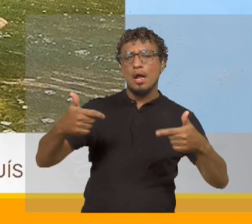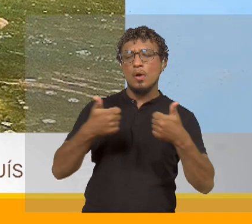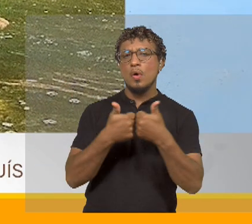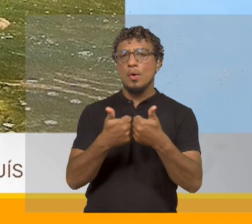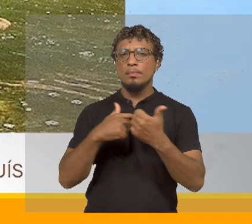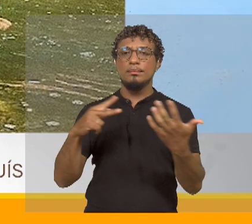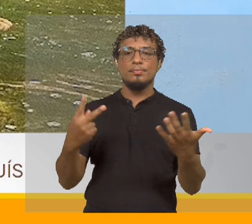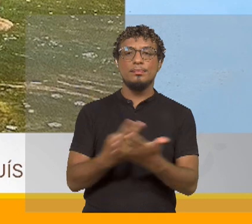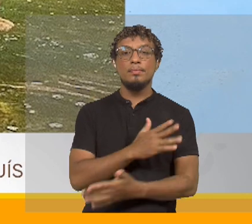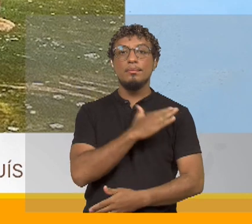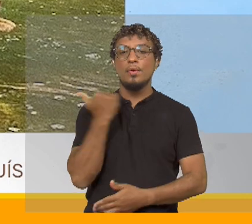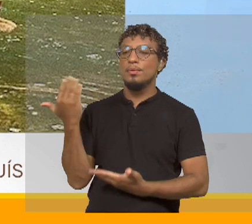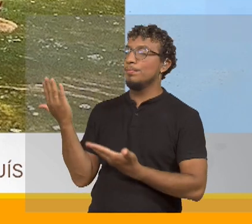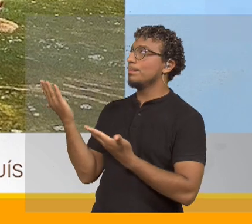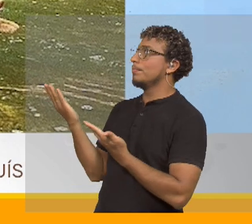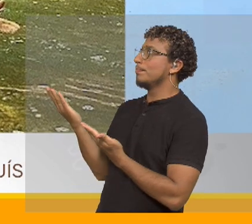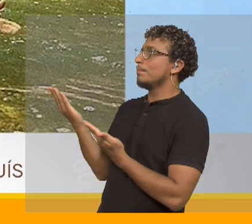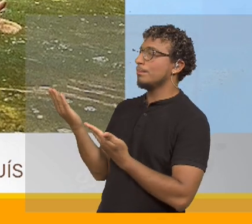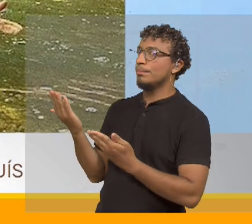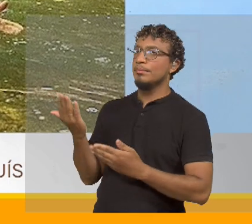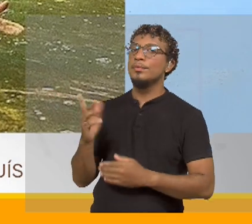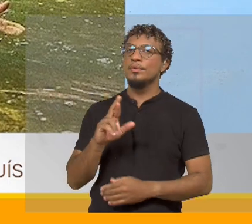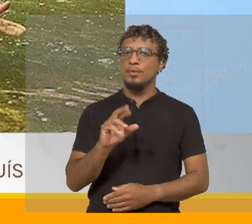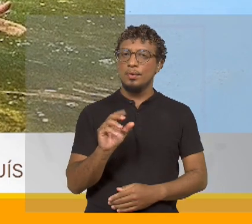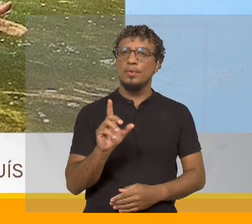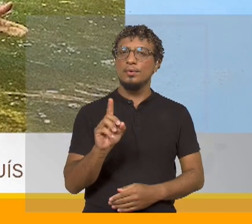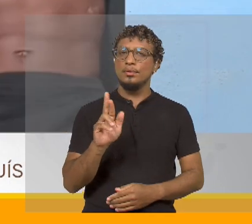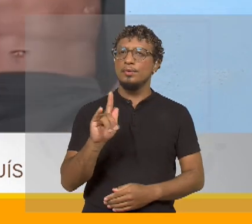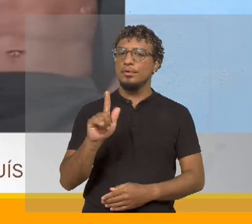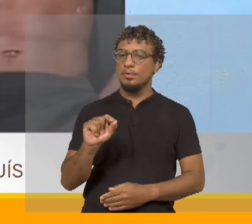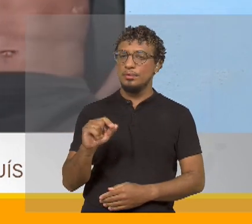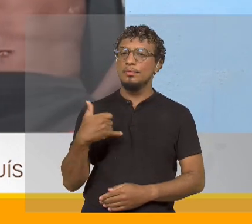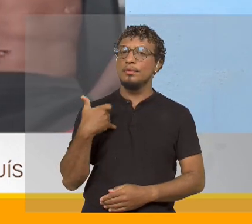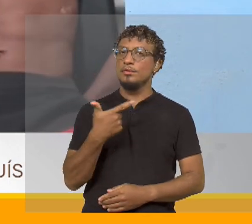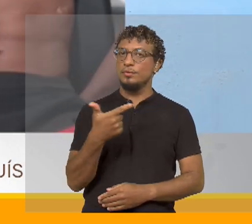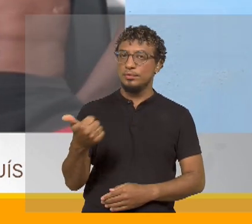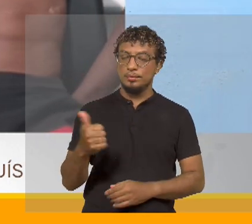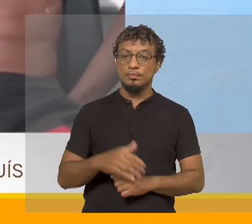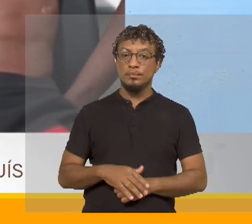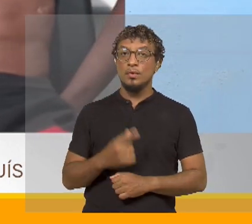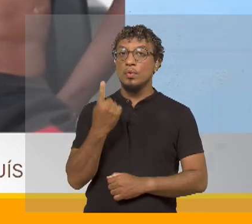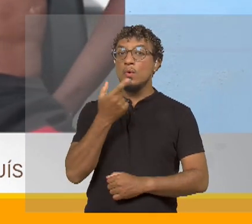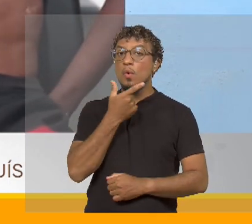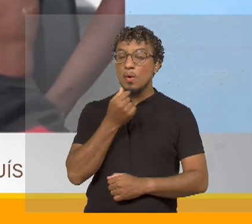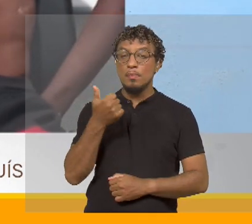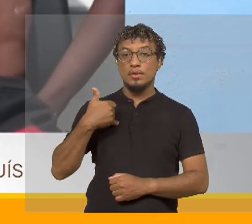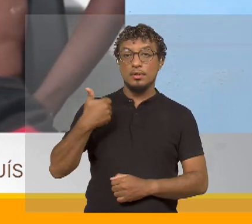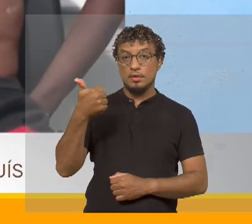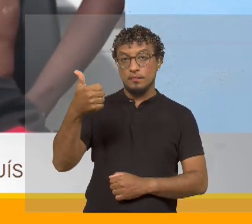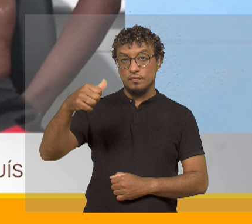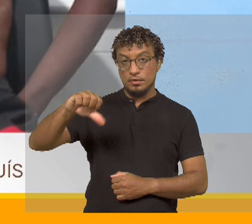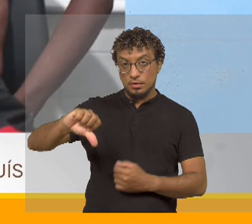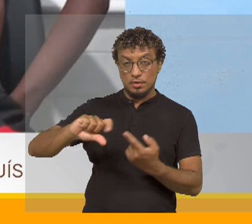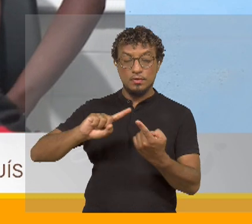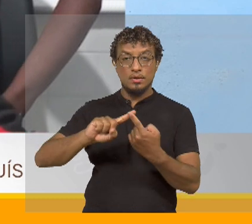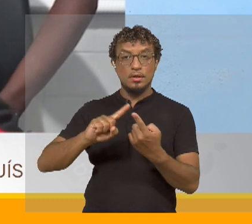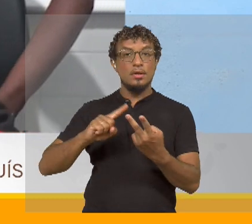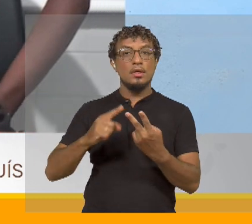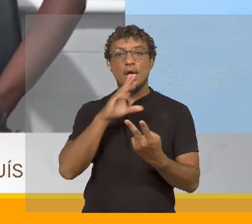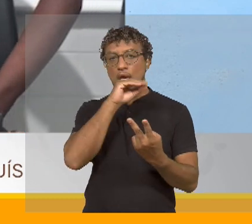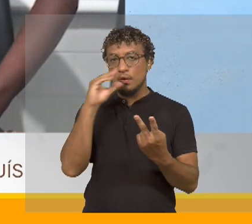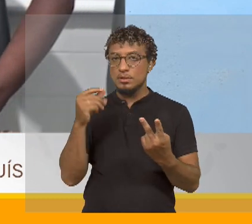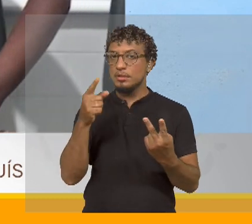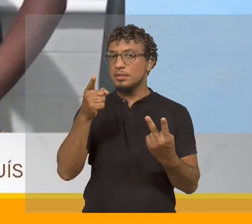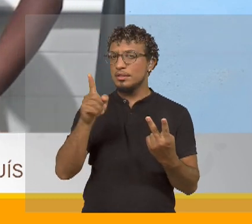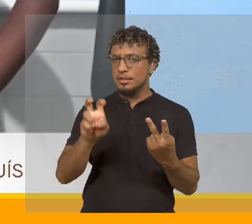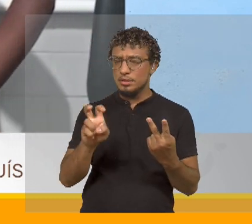na morte do jovem Rodrigo Louzeiro, de 21 anos. Um homem de 19 anos foi preso e um adolescente de 15 anos foi